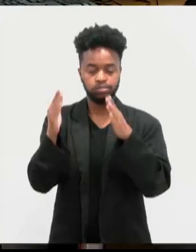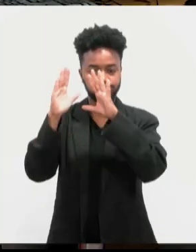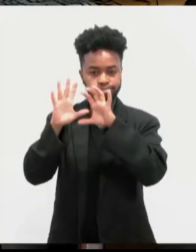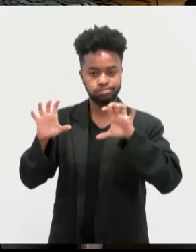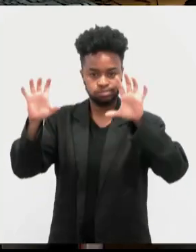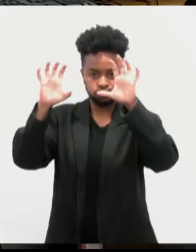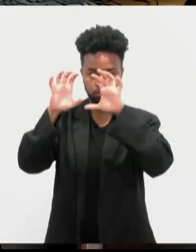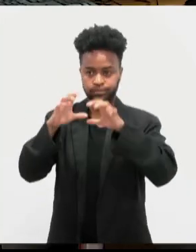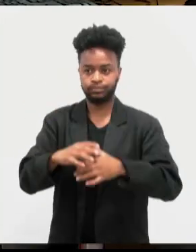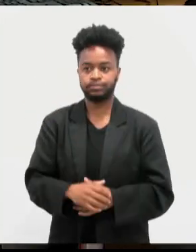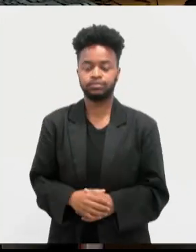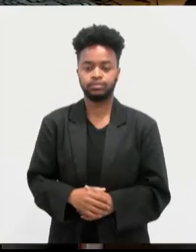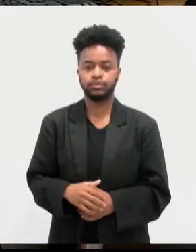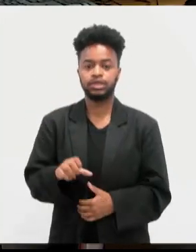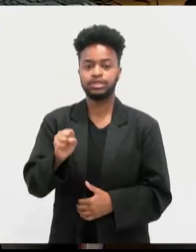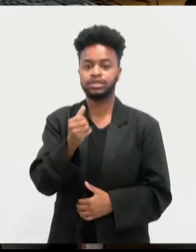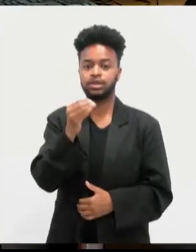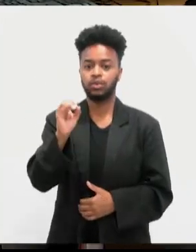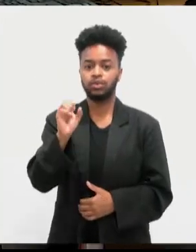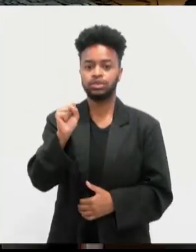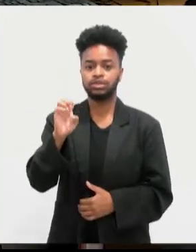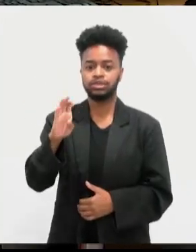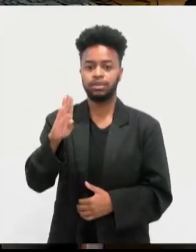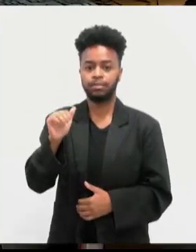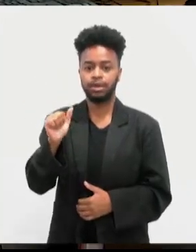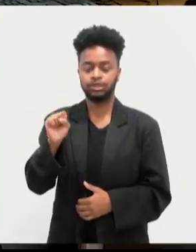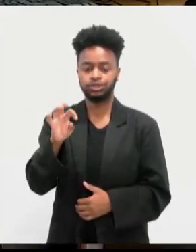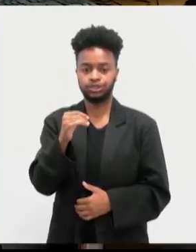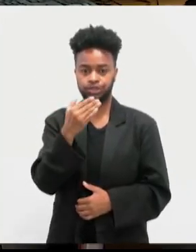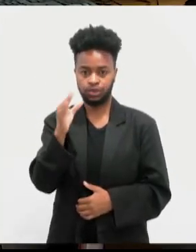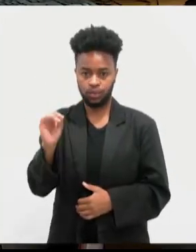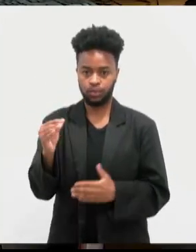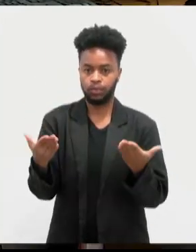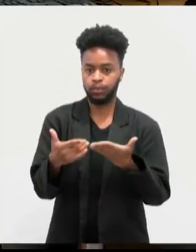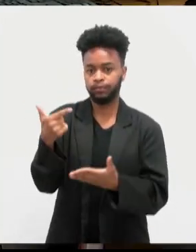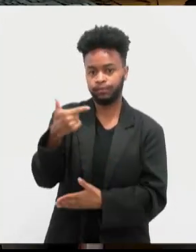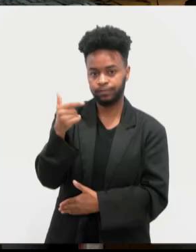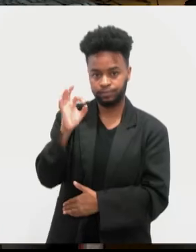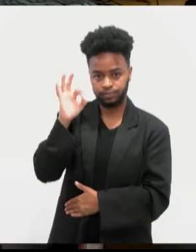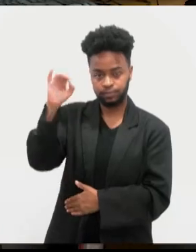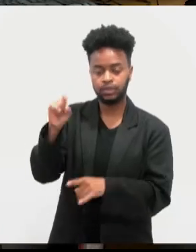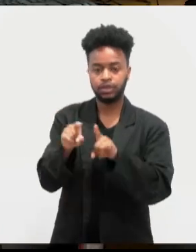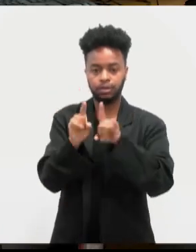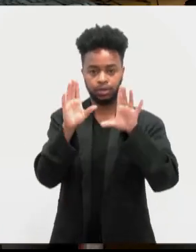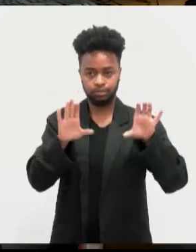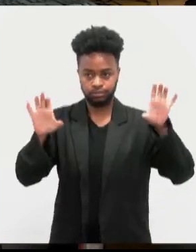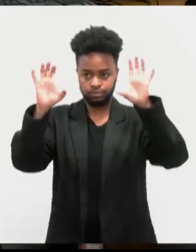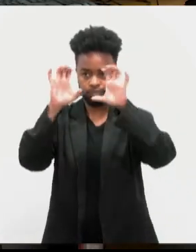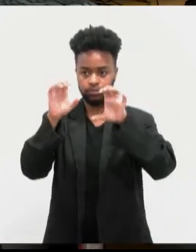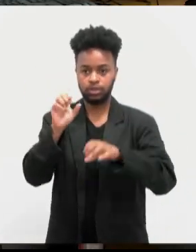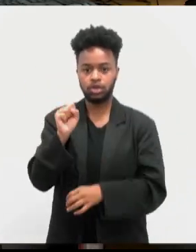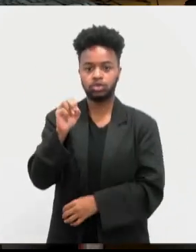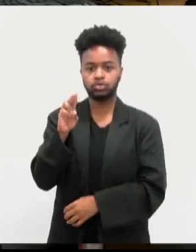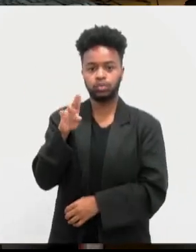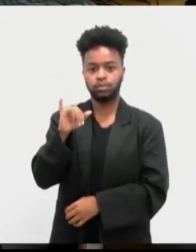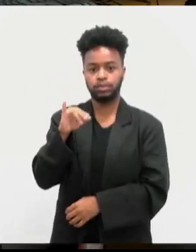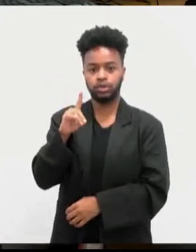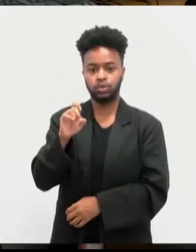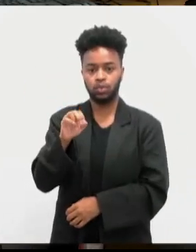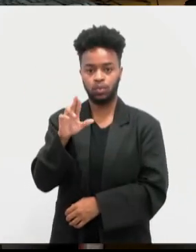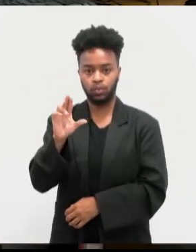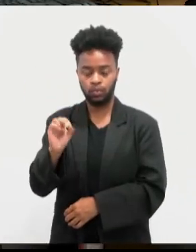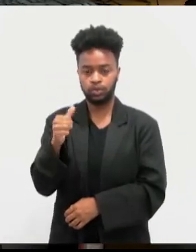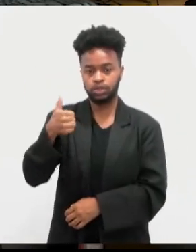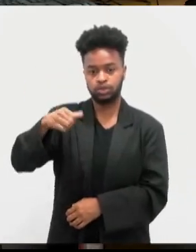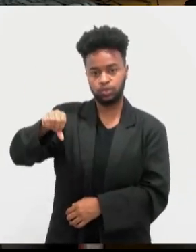tempo está nublado. Em São Sebastião do Alto, 22 graus, também com tempo nublado. Sumidouro,